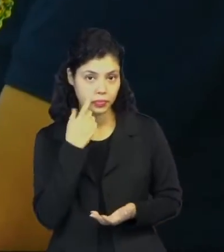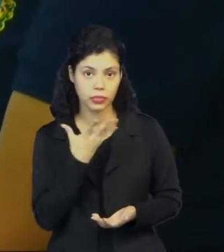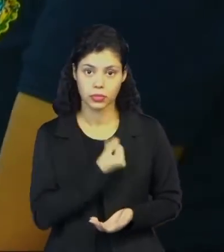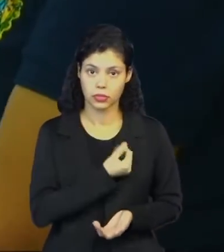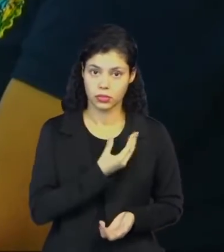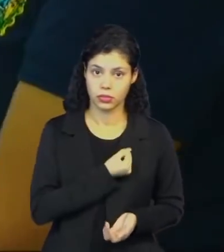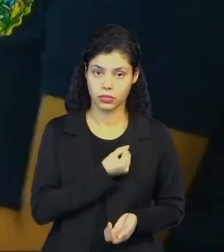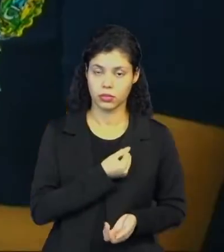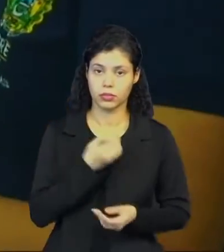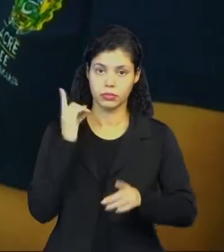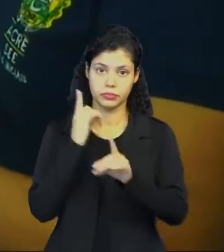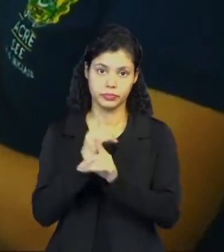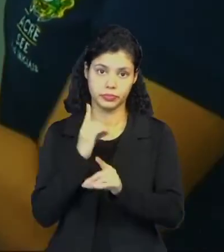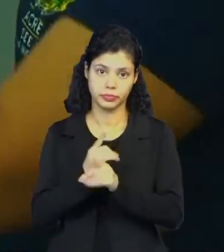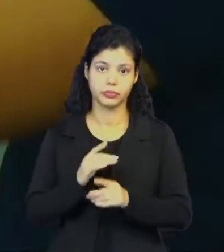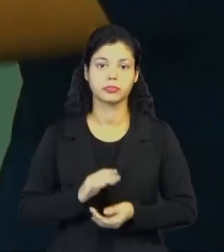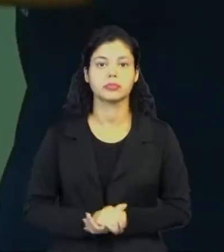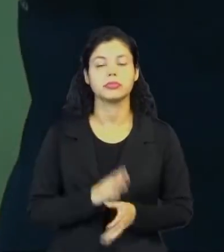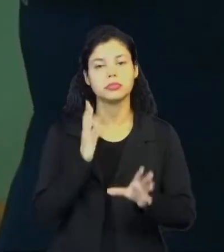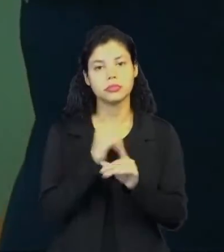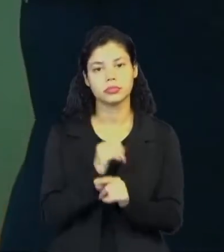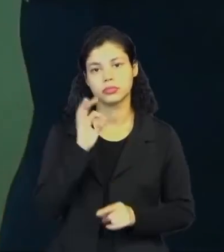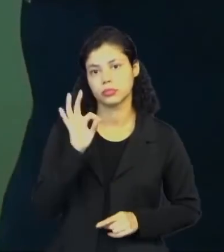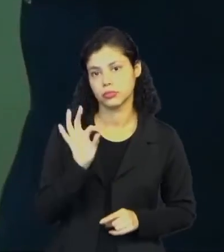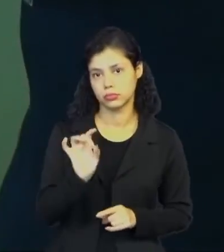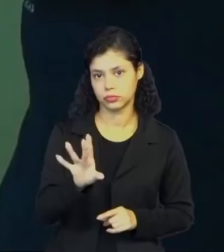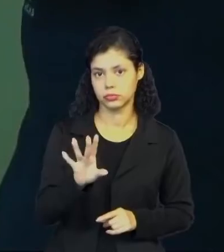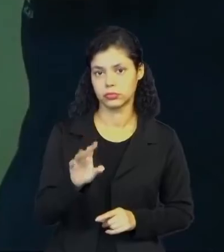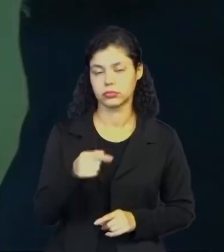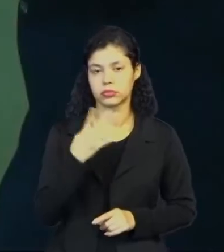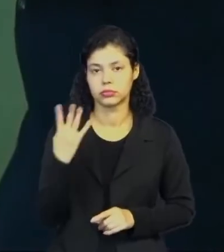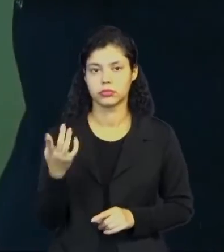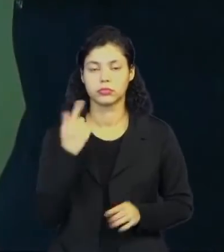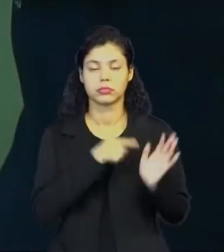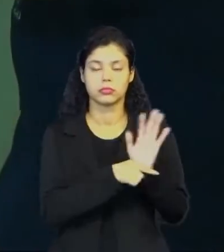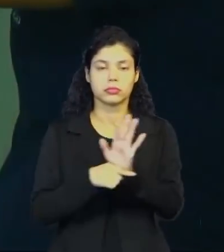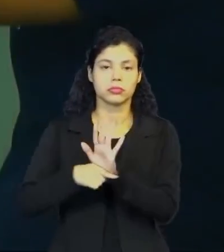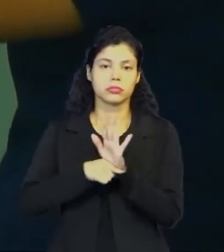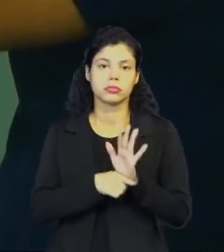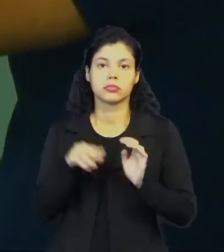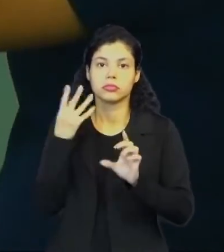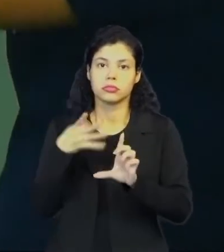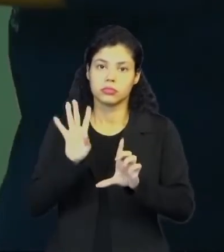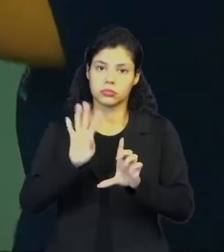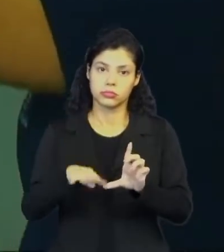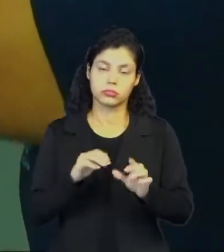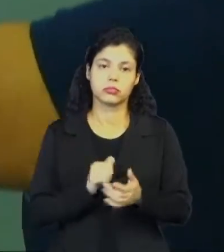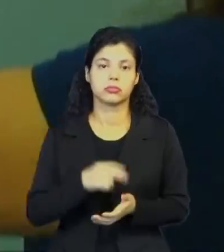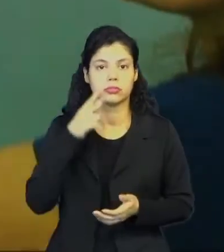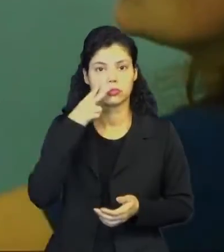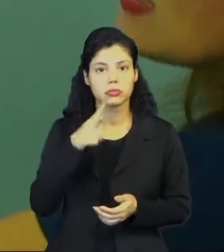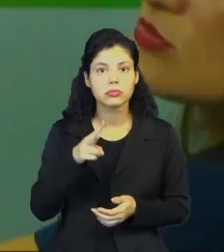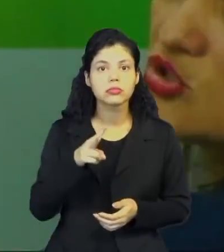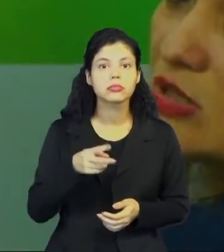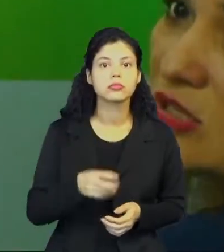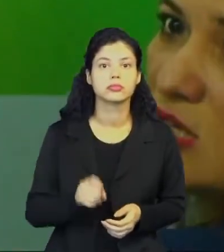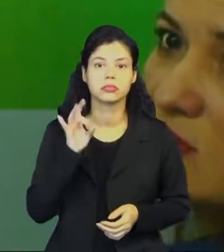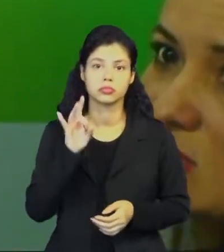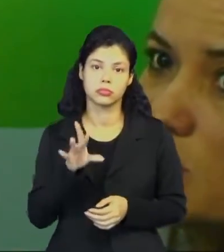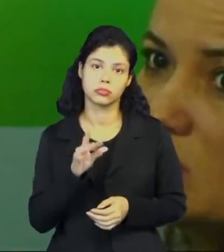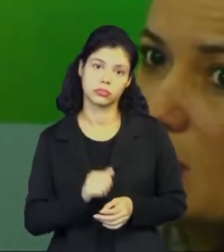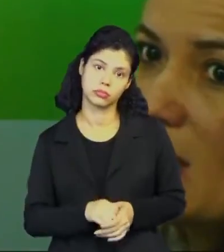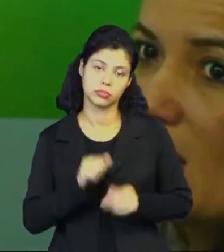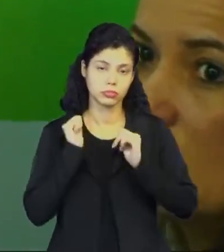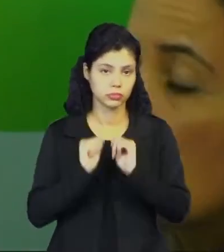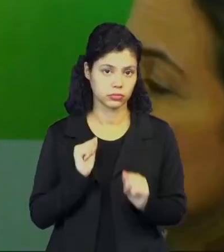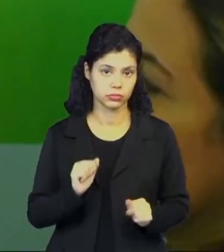número que eu encontrei. Se você tivesse somado só essa quantidade aqui, ó, se você reparar na minha tabela, ó, se você tivesse somado só essa quantidade aqui,